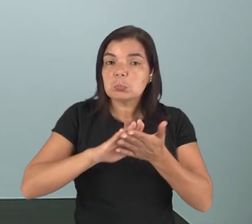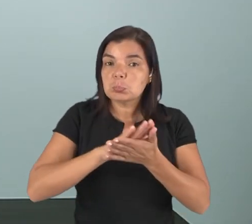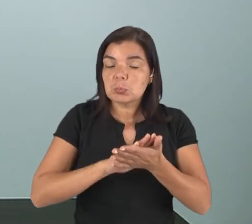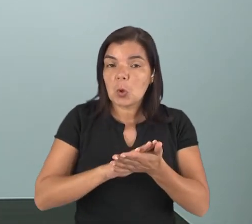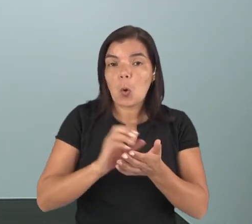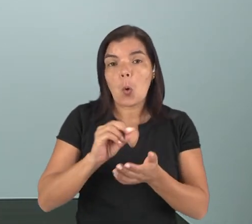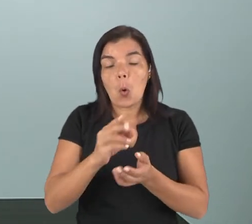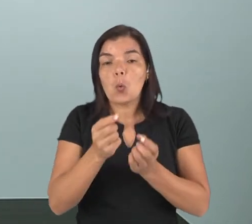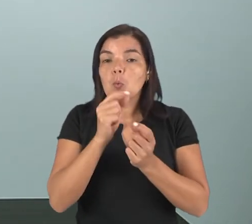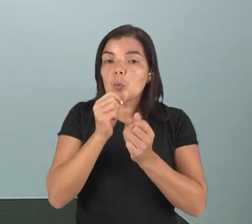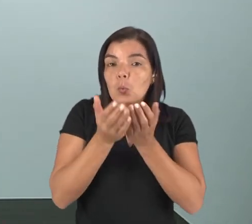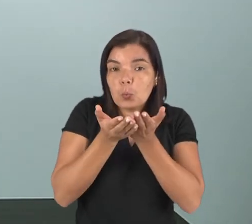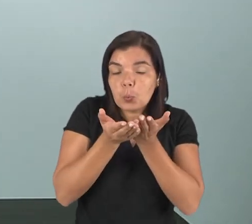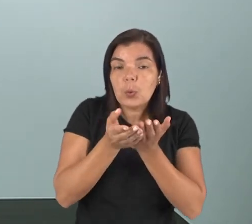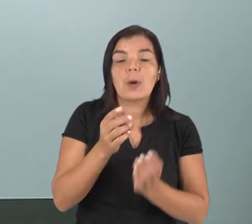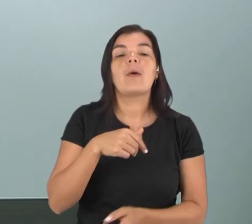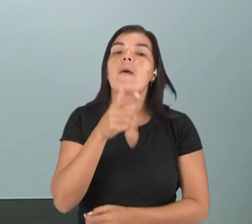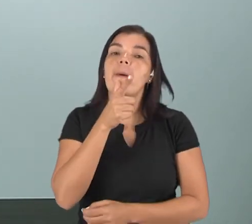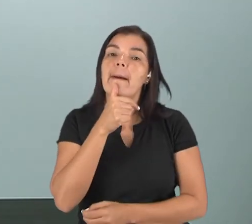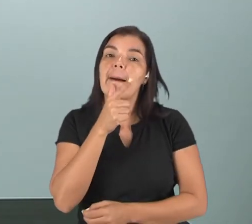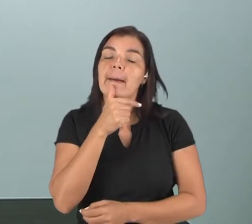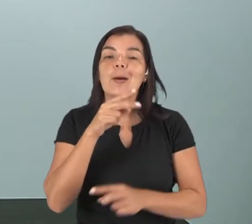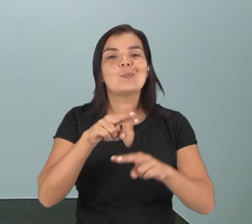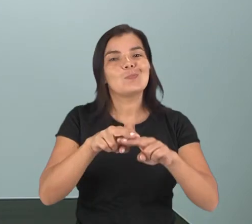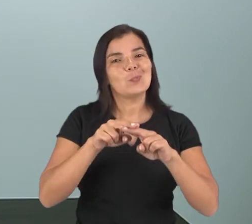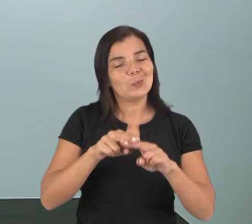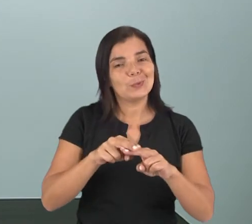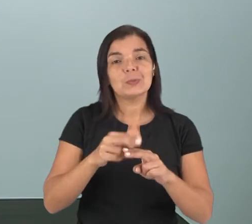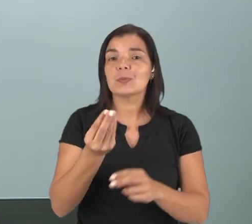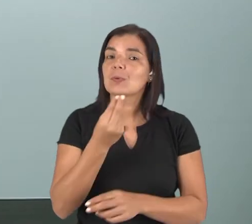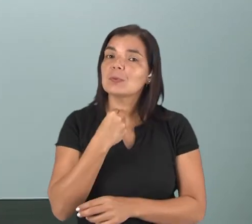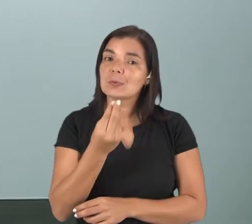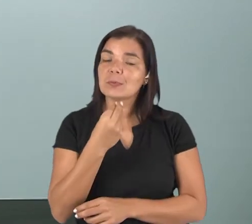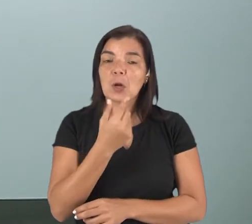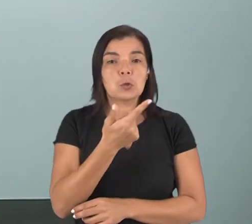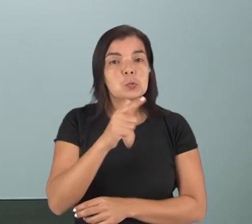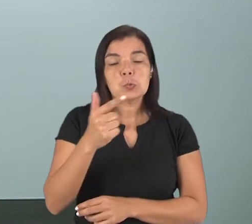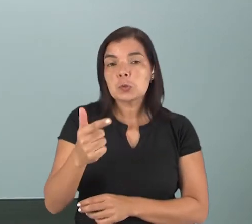água, então só angu. Por isso que ela era deficiente, ela não tinha outro nutriente, né?